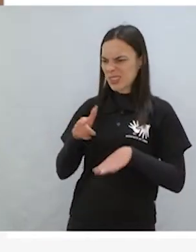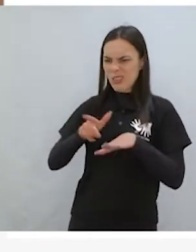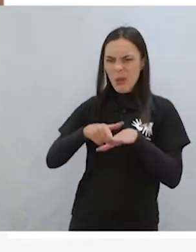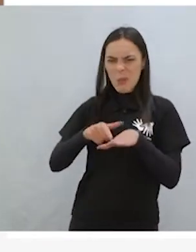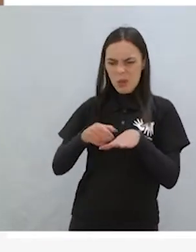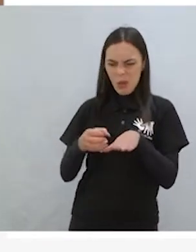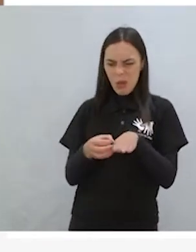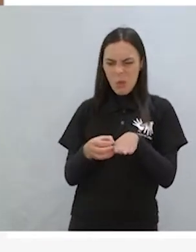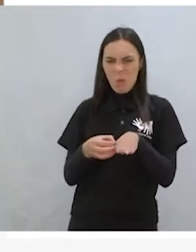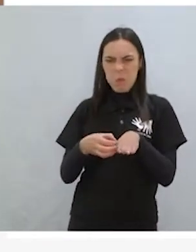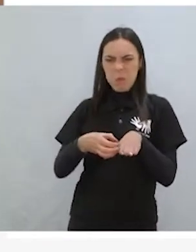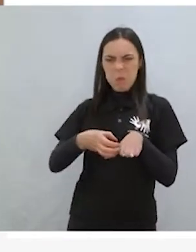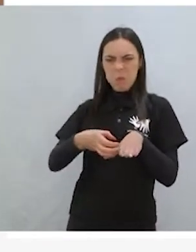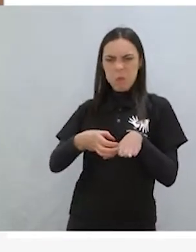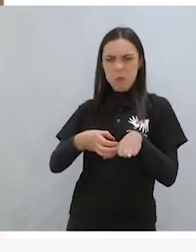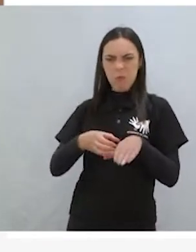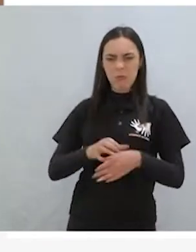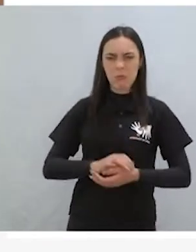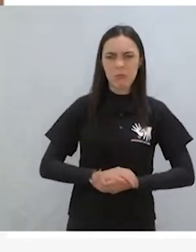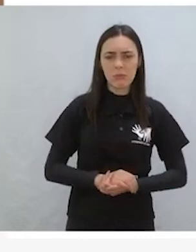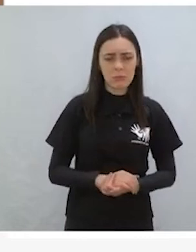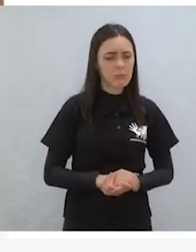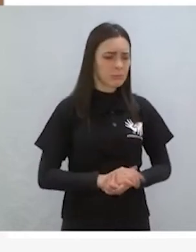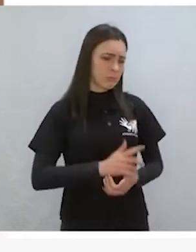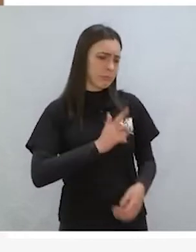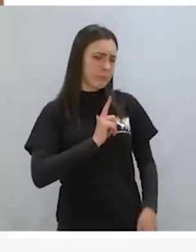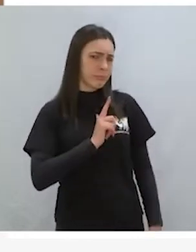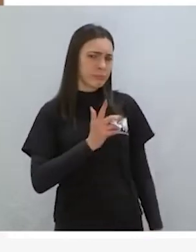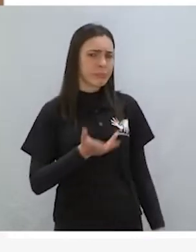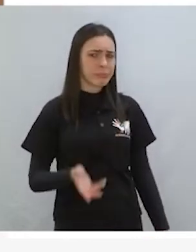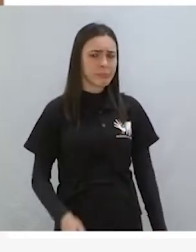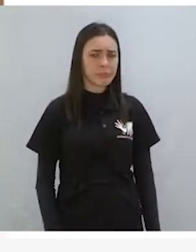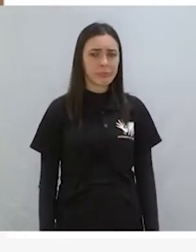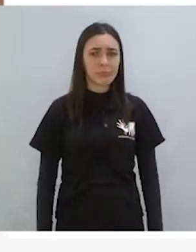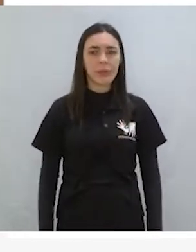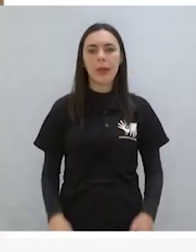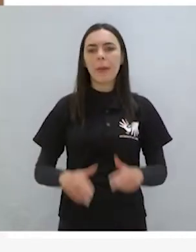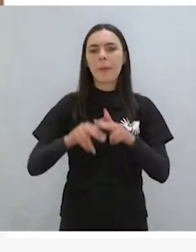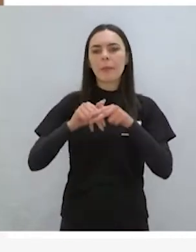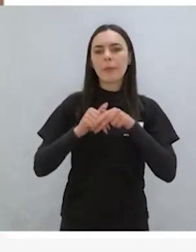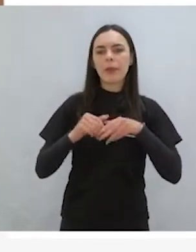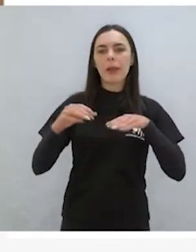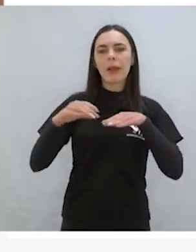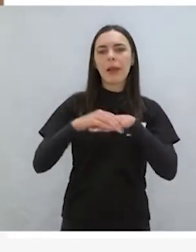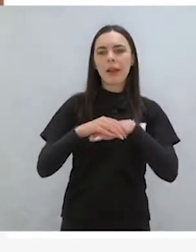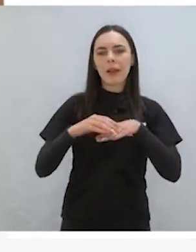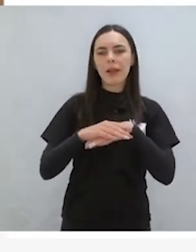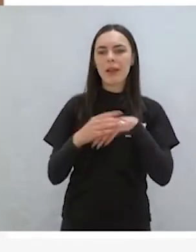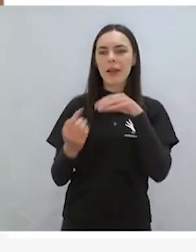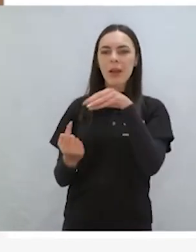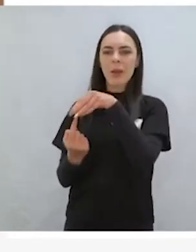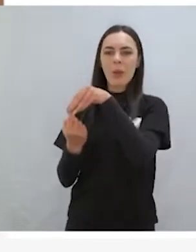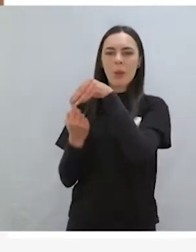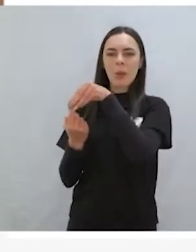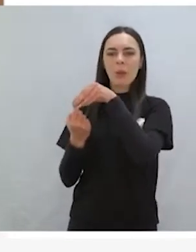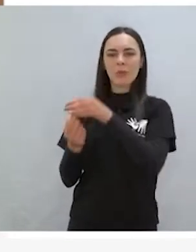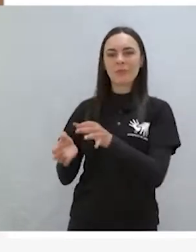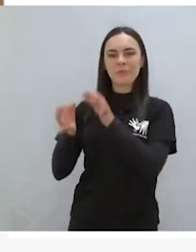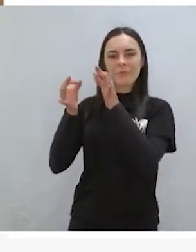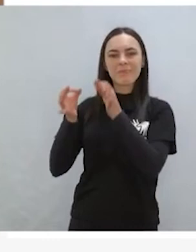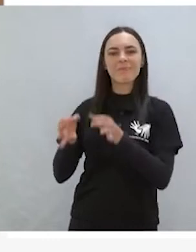tem joanetes gigantescos. Tenho. Por isso é que o calçado vai